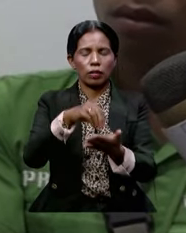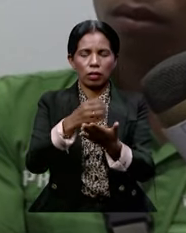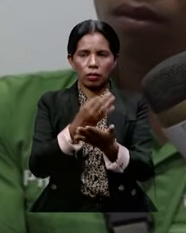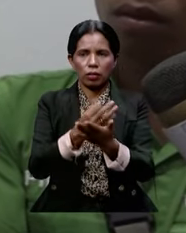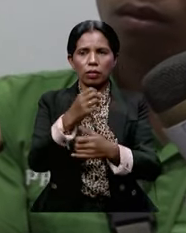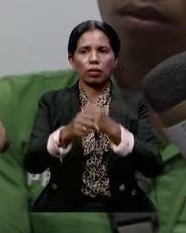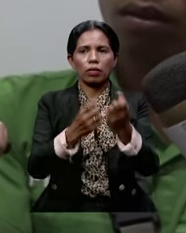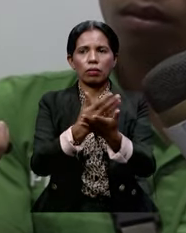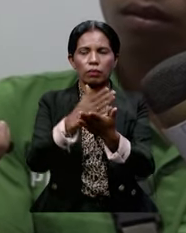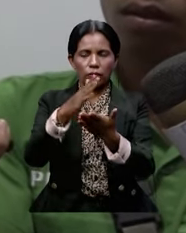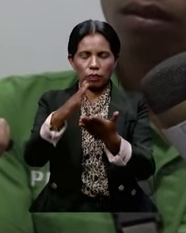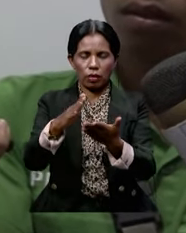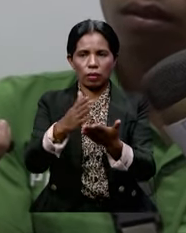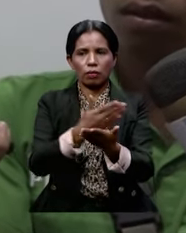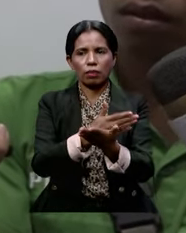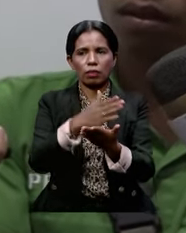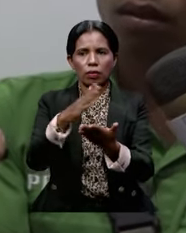tilanense faica, nós somos, né,